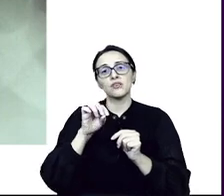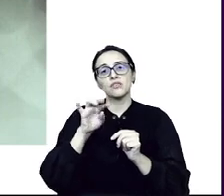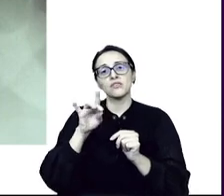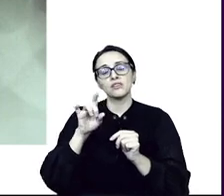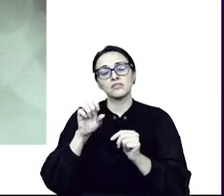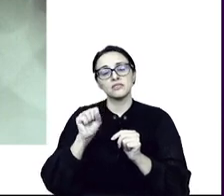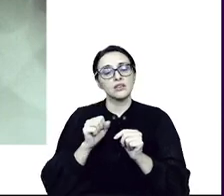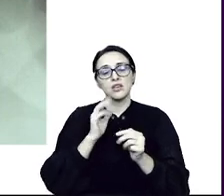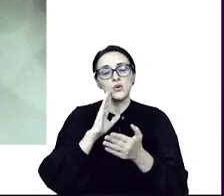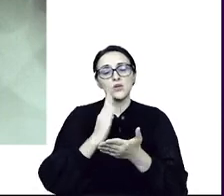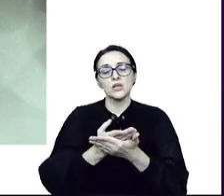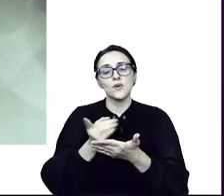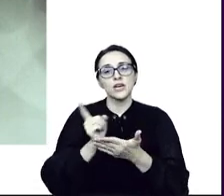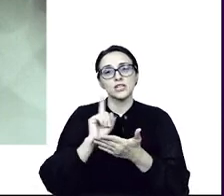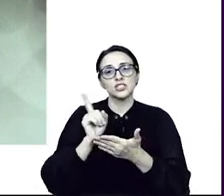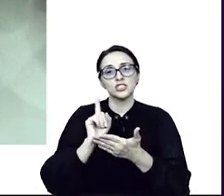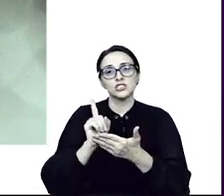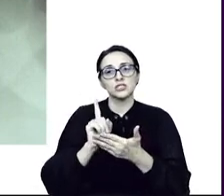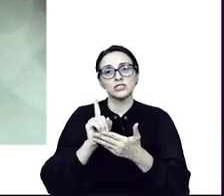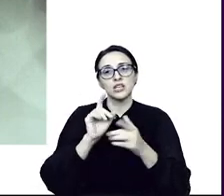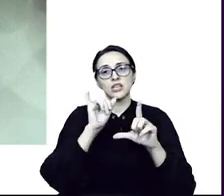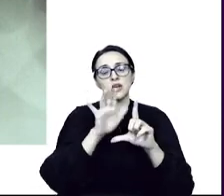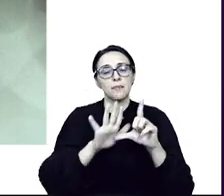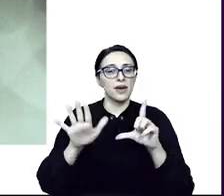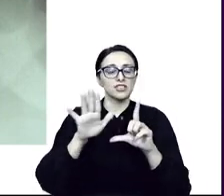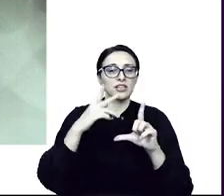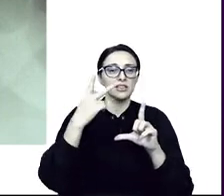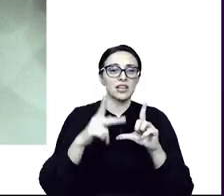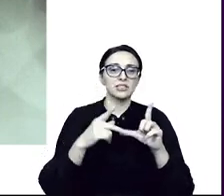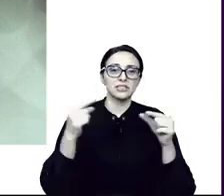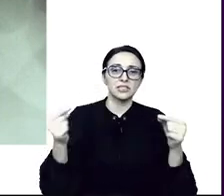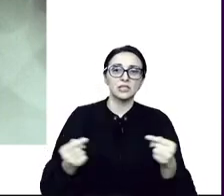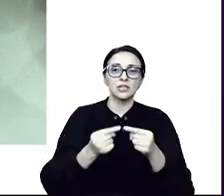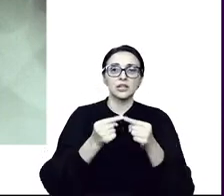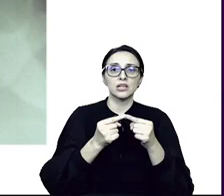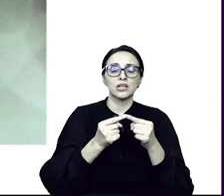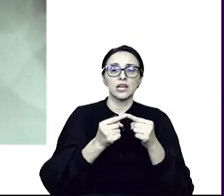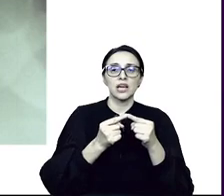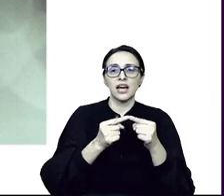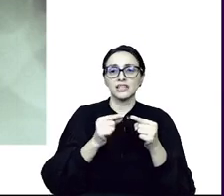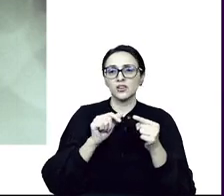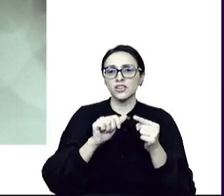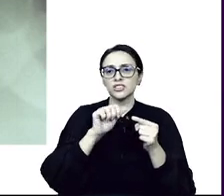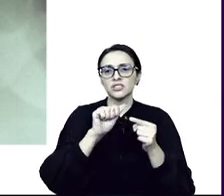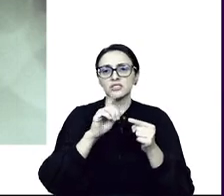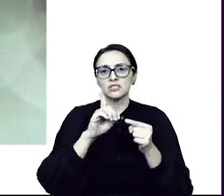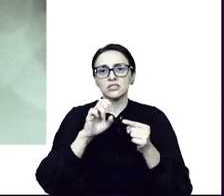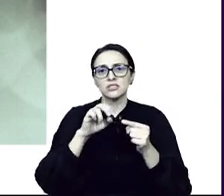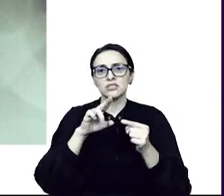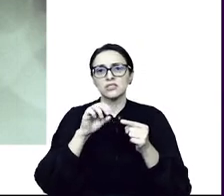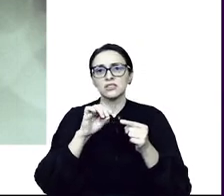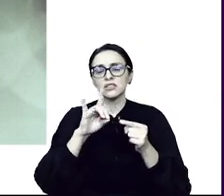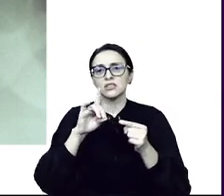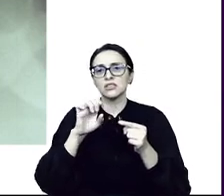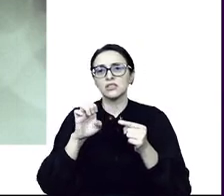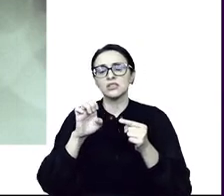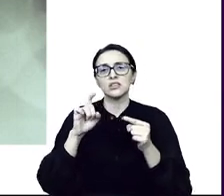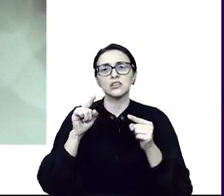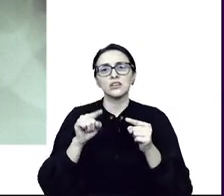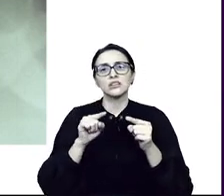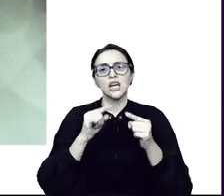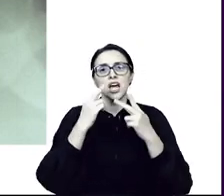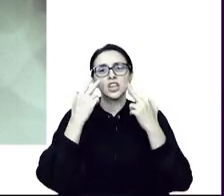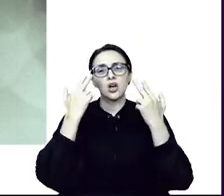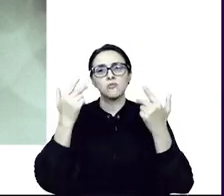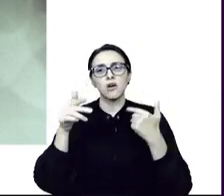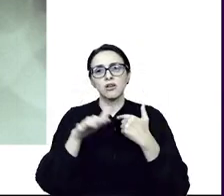Não acredito nessas imagens que se trate de uma glenoide que tem uma versão